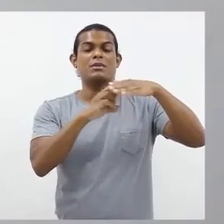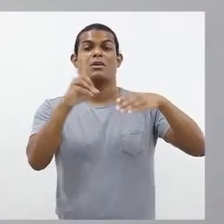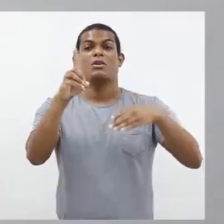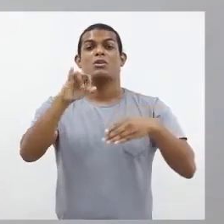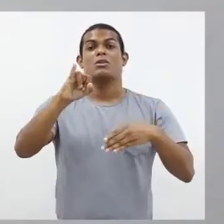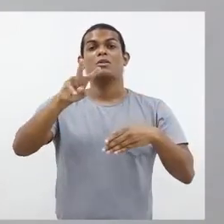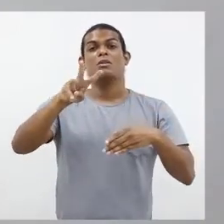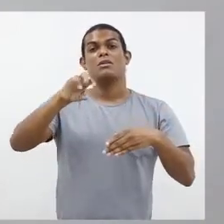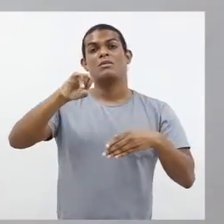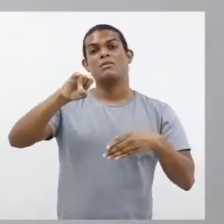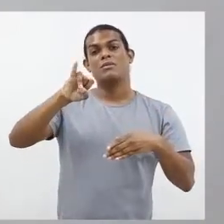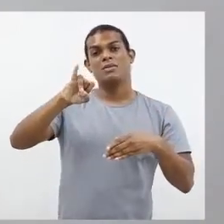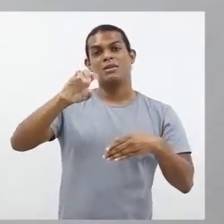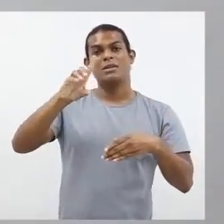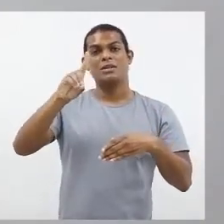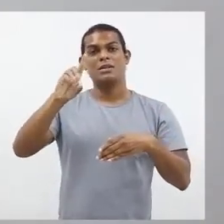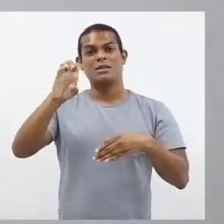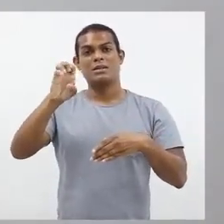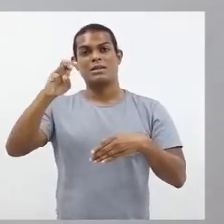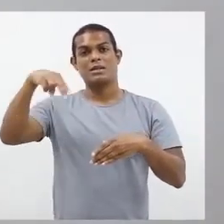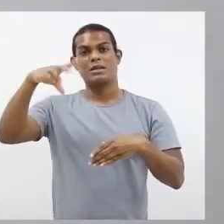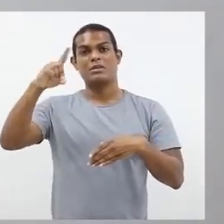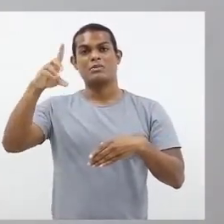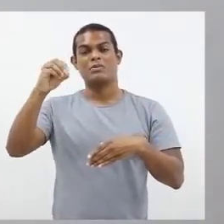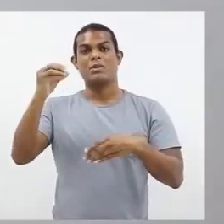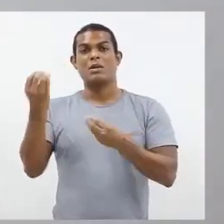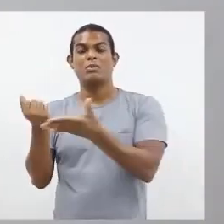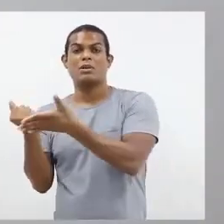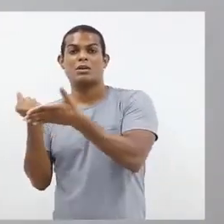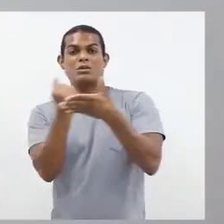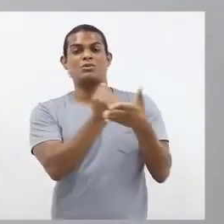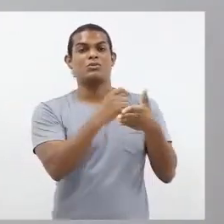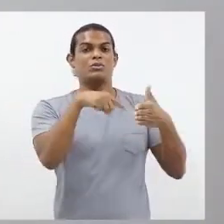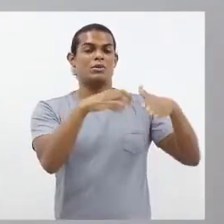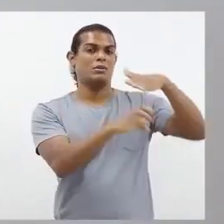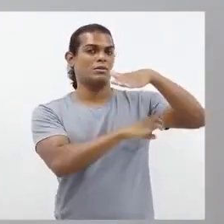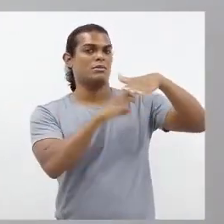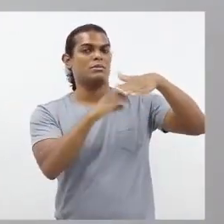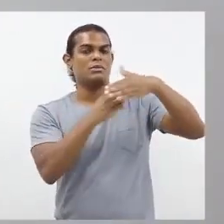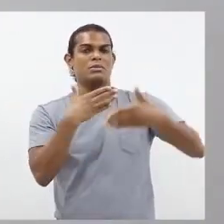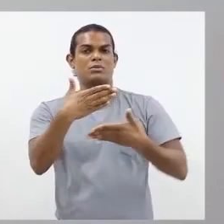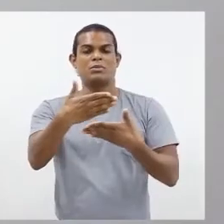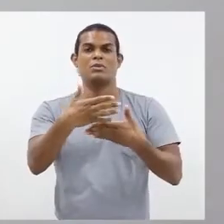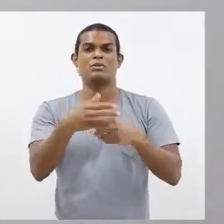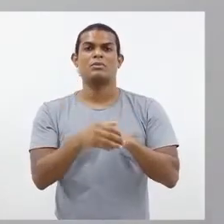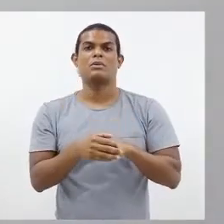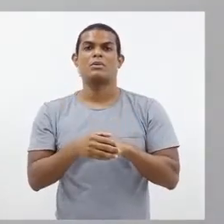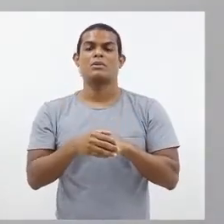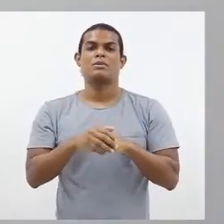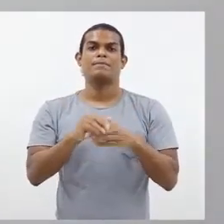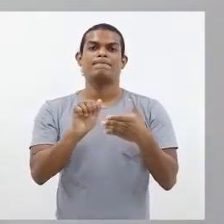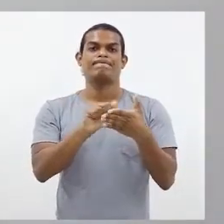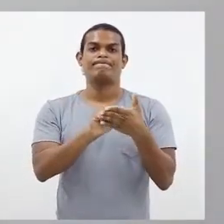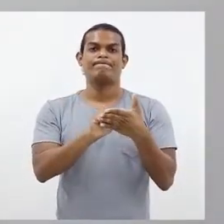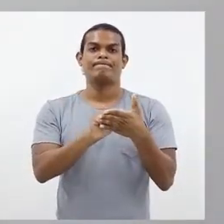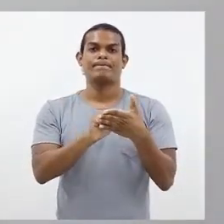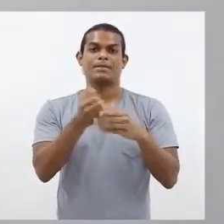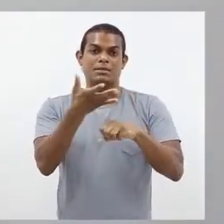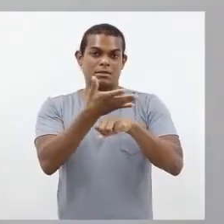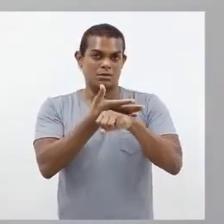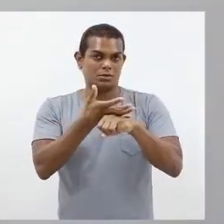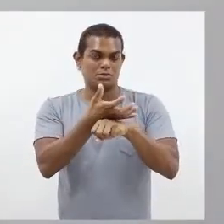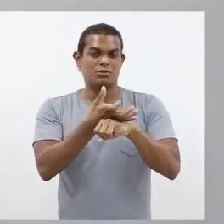na empresa, é por ter investido nela. Okay? Nas próximas competências, vamos dar uma avançada no